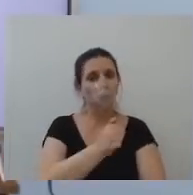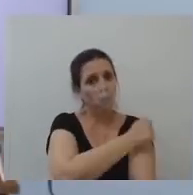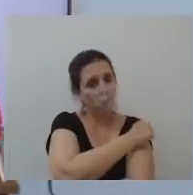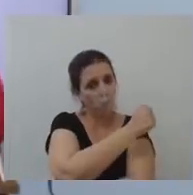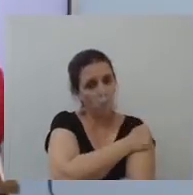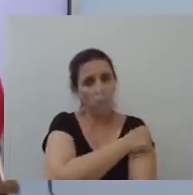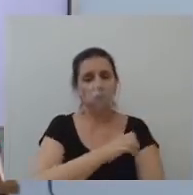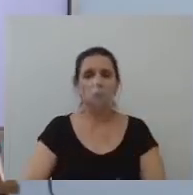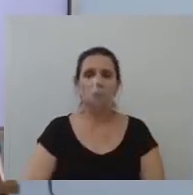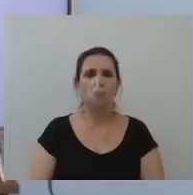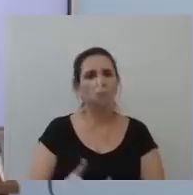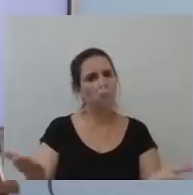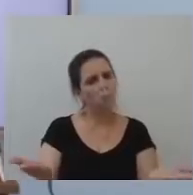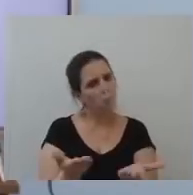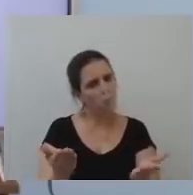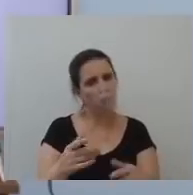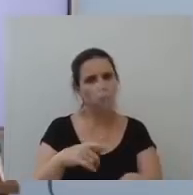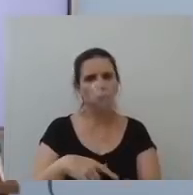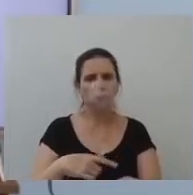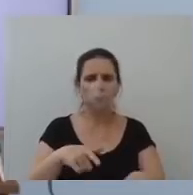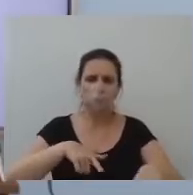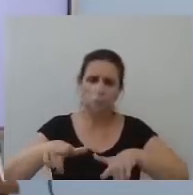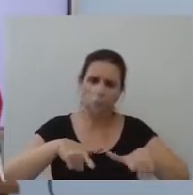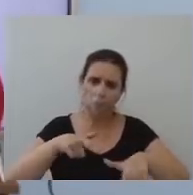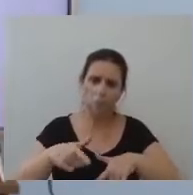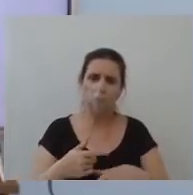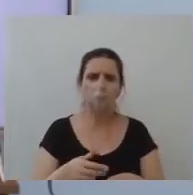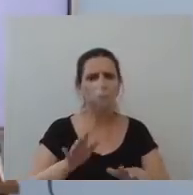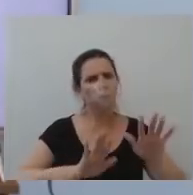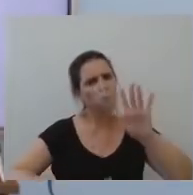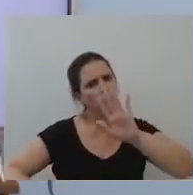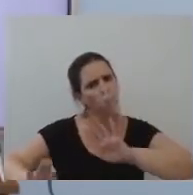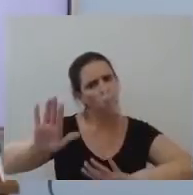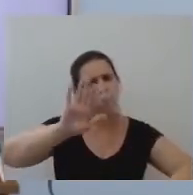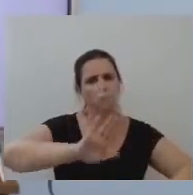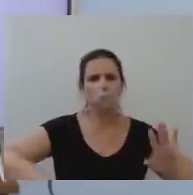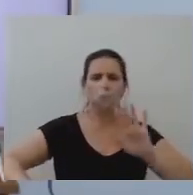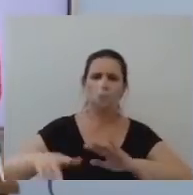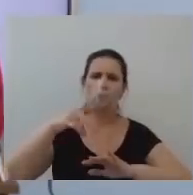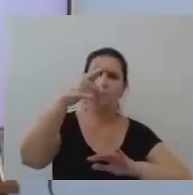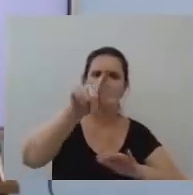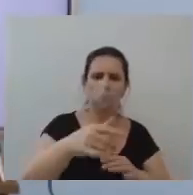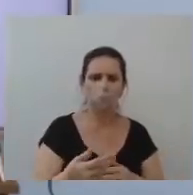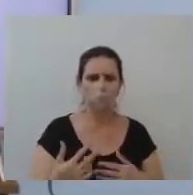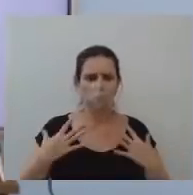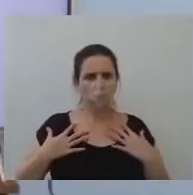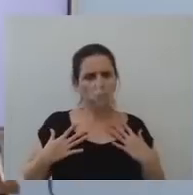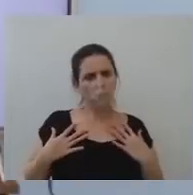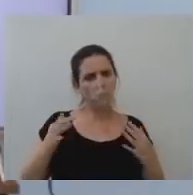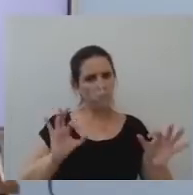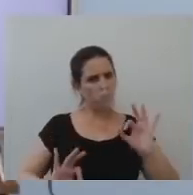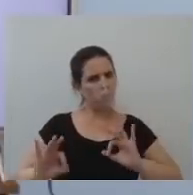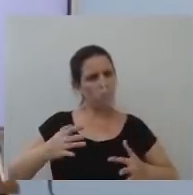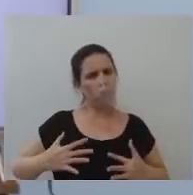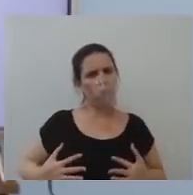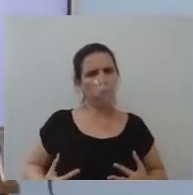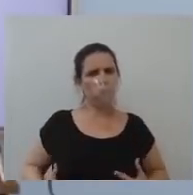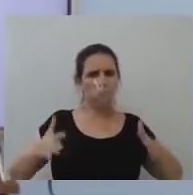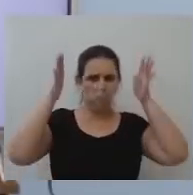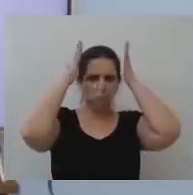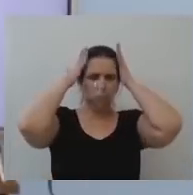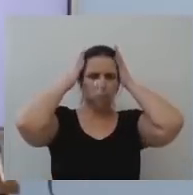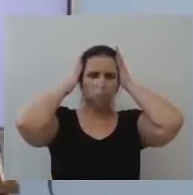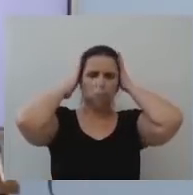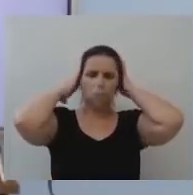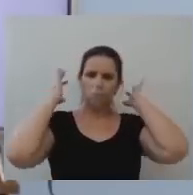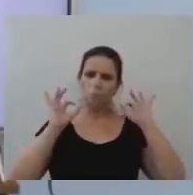estudantes, aquele momento é um momento de trabalho. Isso é cuidado com o outro a partir do momento em que a gente cuida de si,